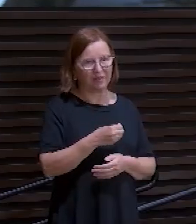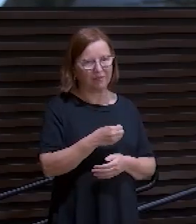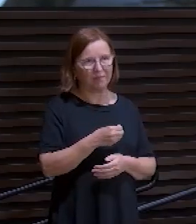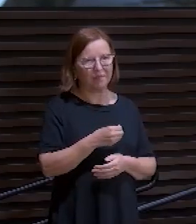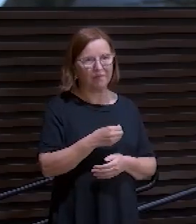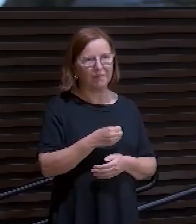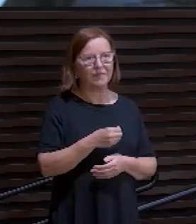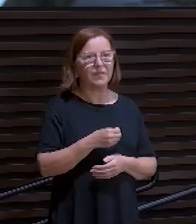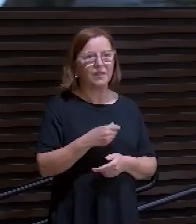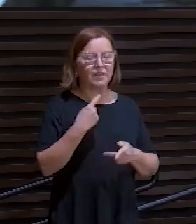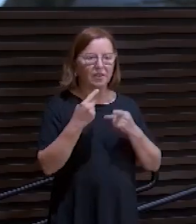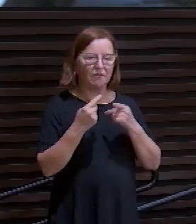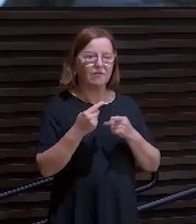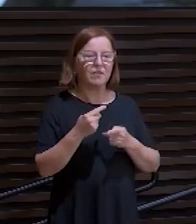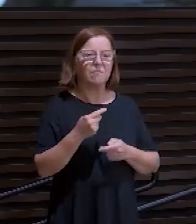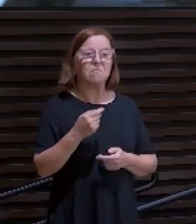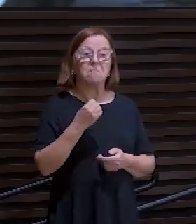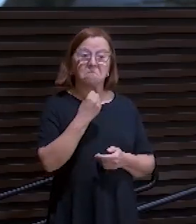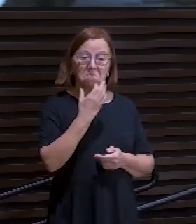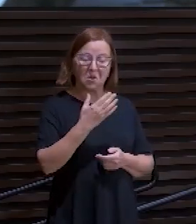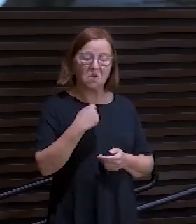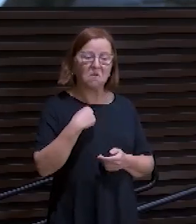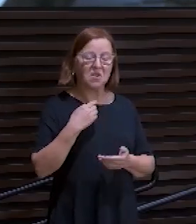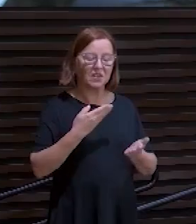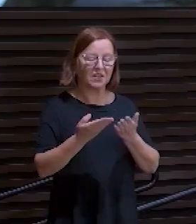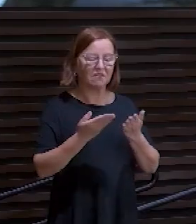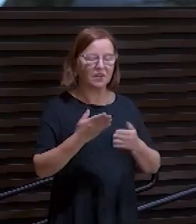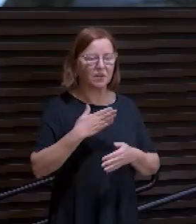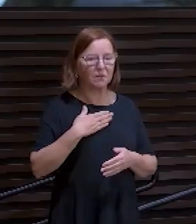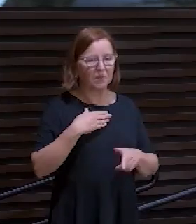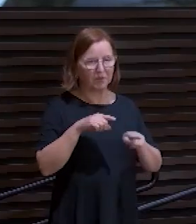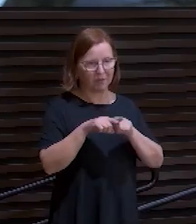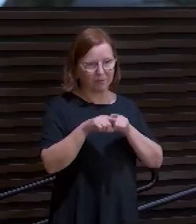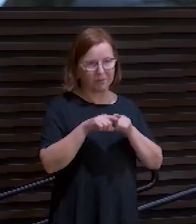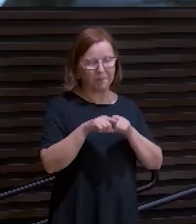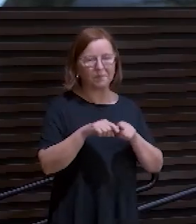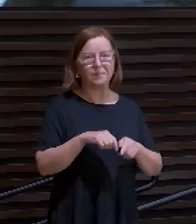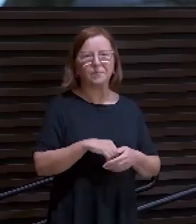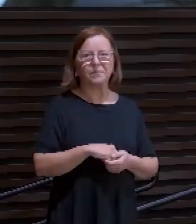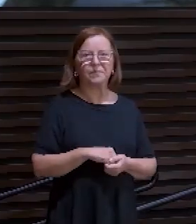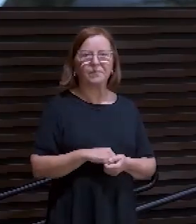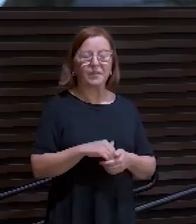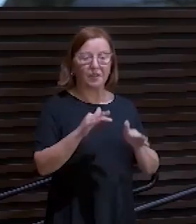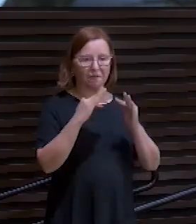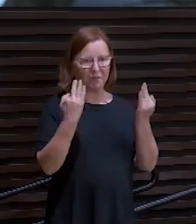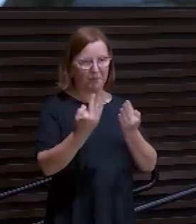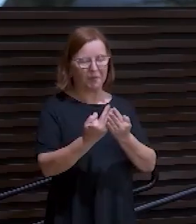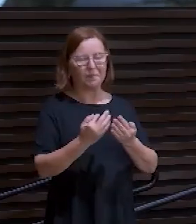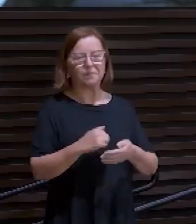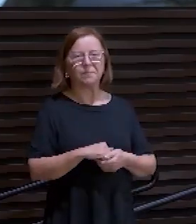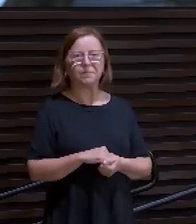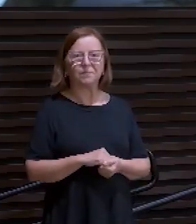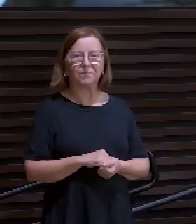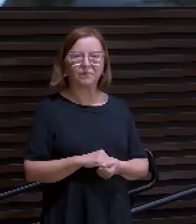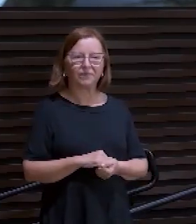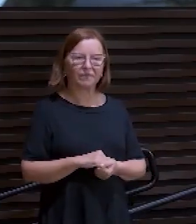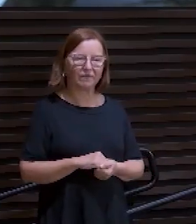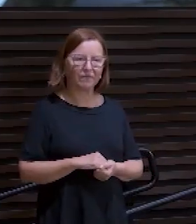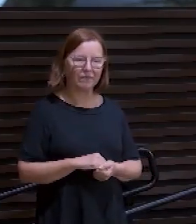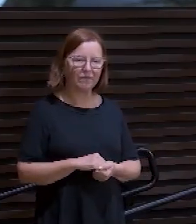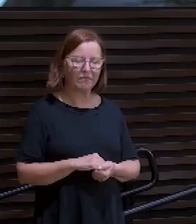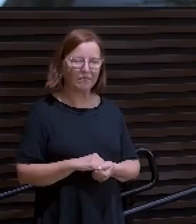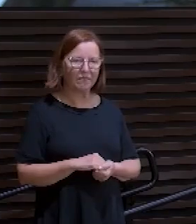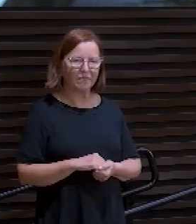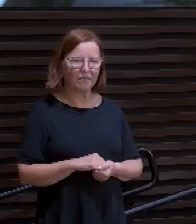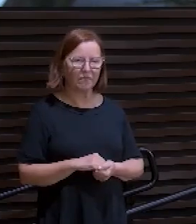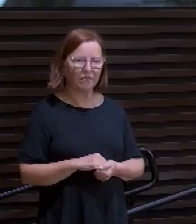meus. O nome dele ficou registrado na Escritura como um homem do serviço que aponta para Cristo.